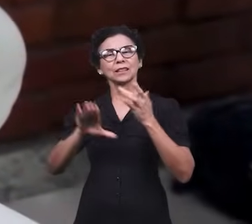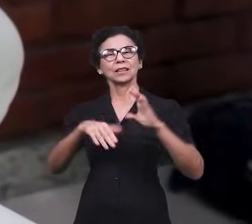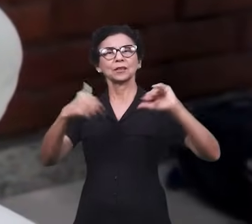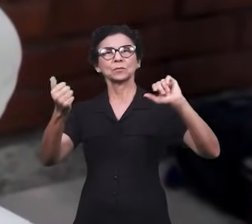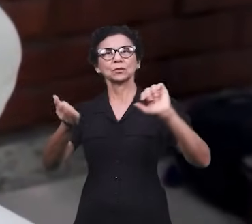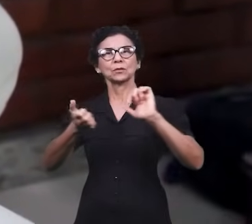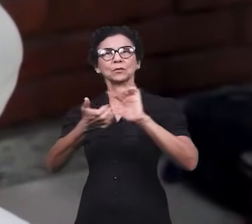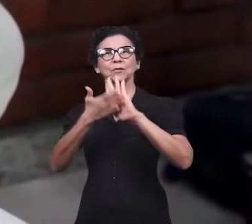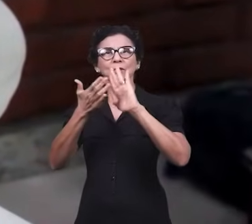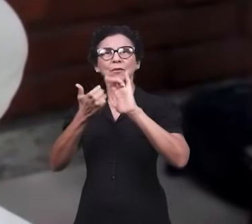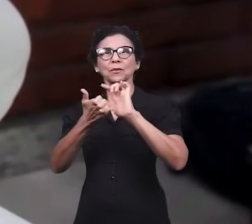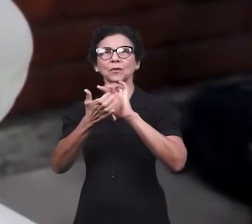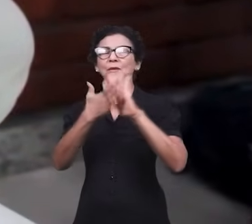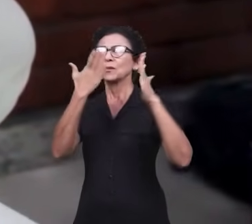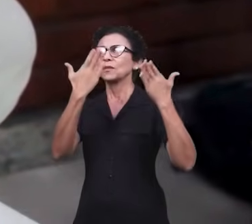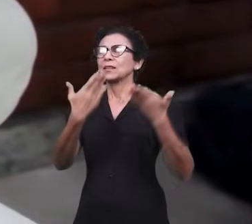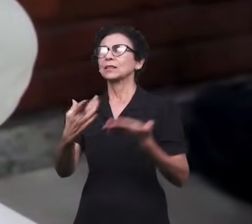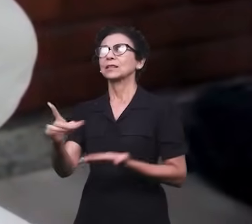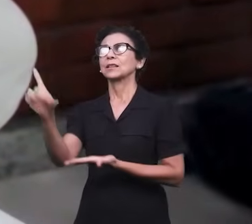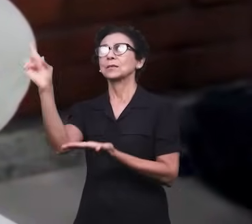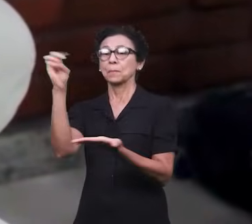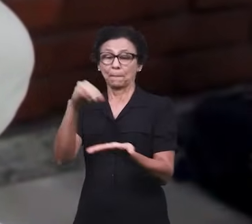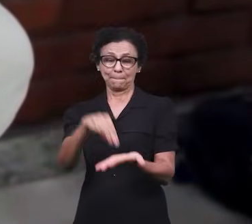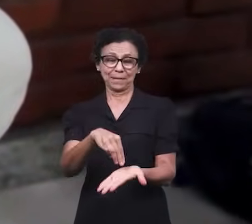Deus, louvemos a